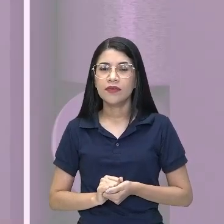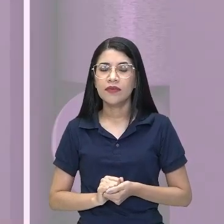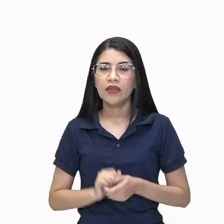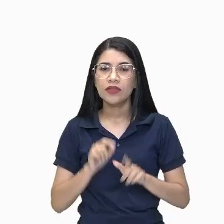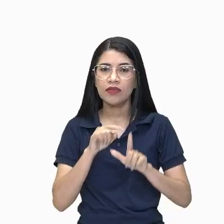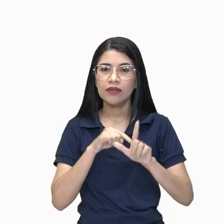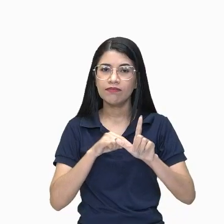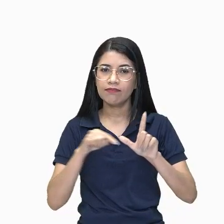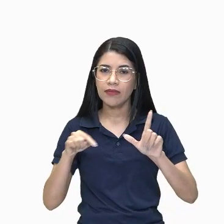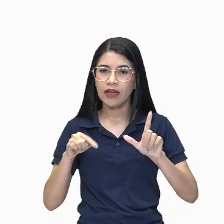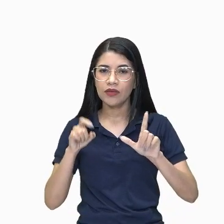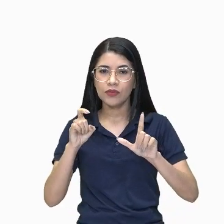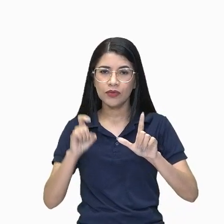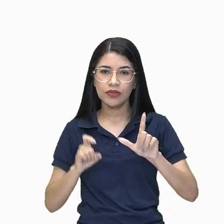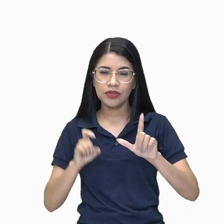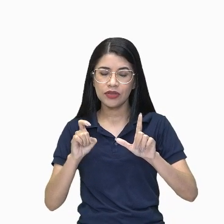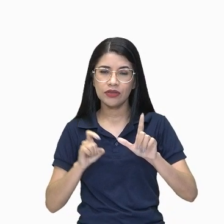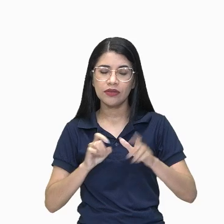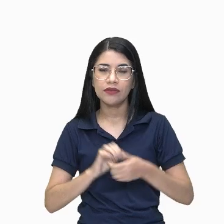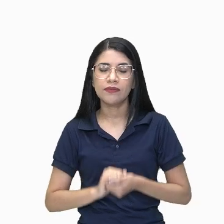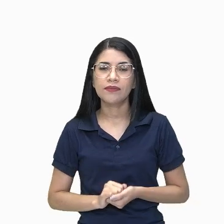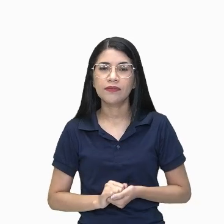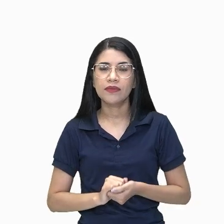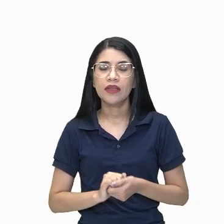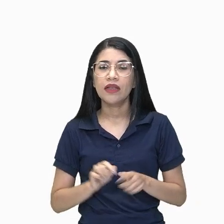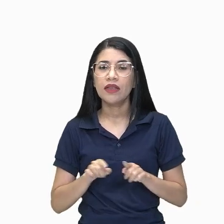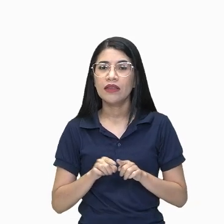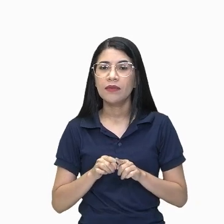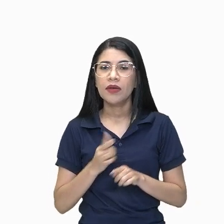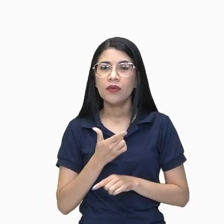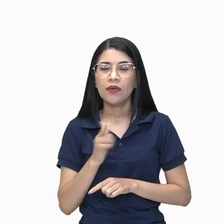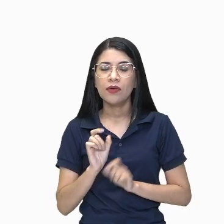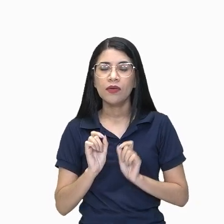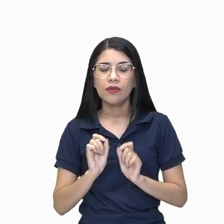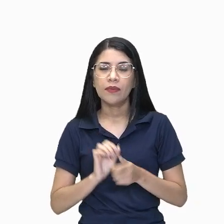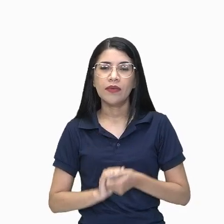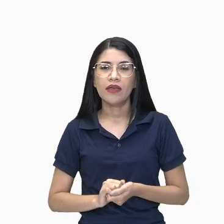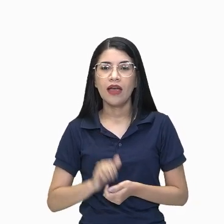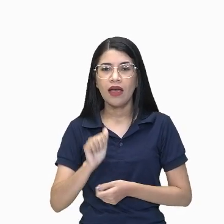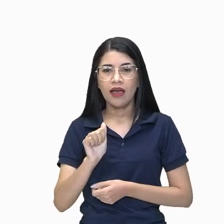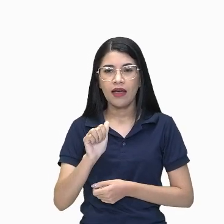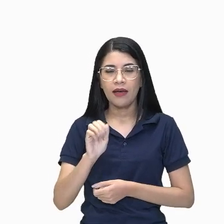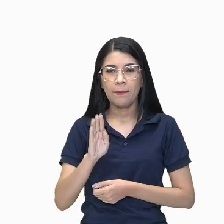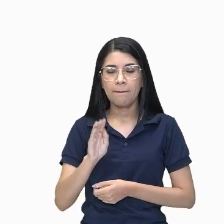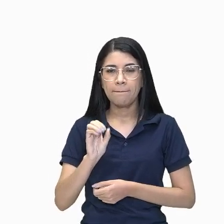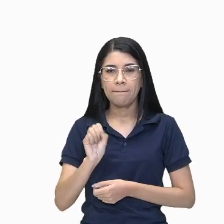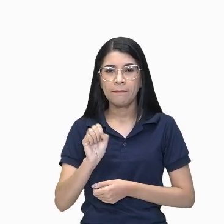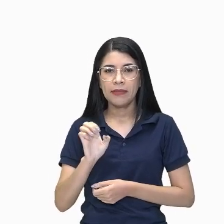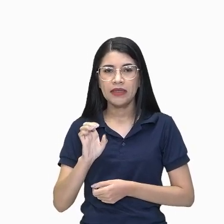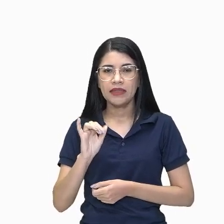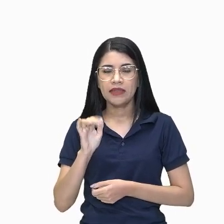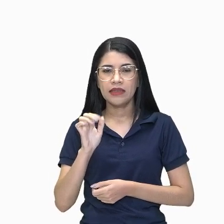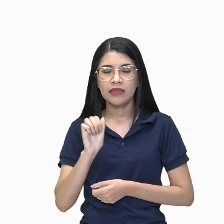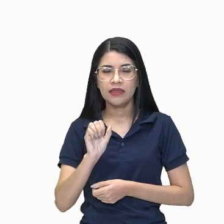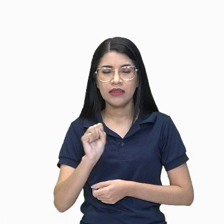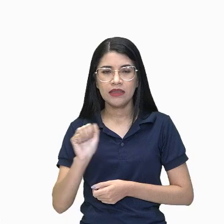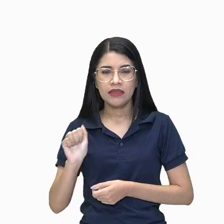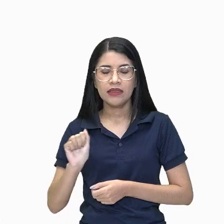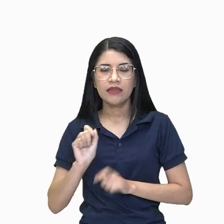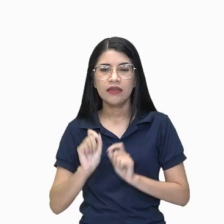X, de olho na tela. O eixo X, também conhecido como eixo das abscissas, tá? É a